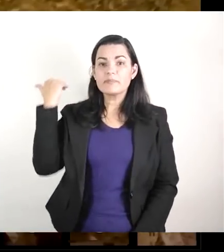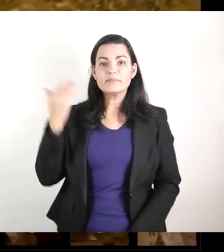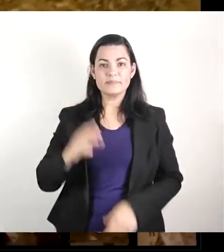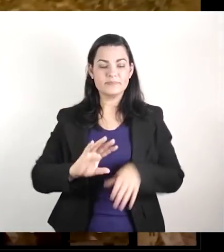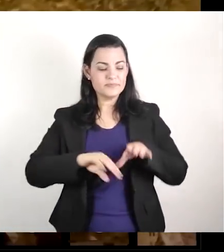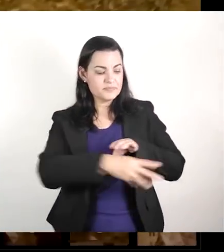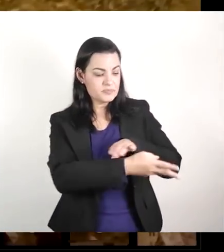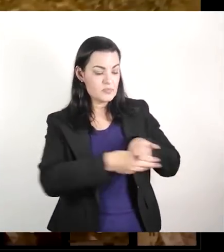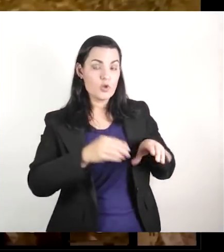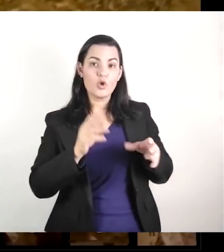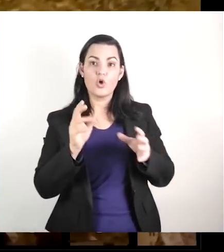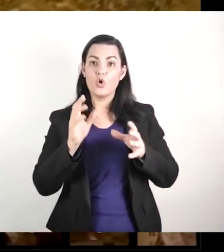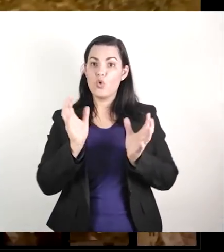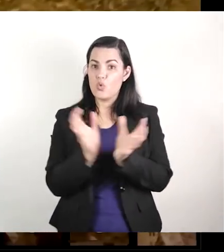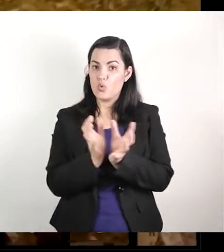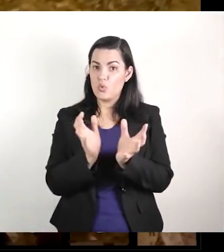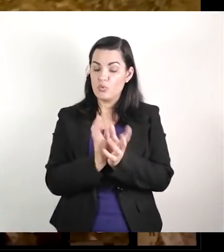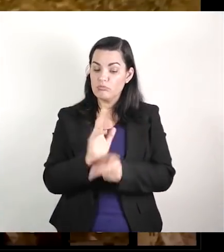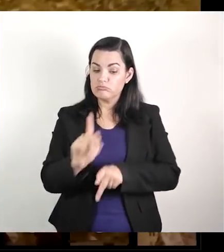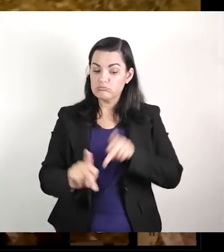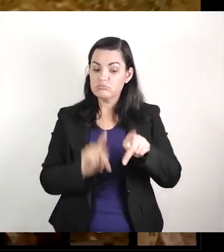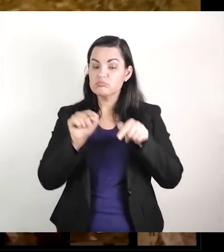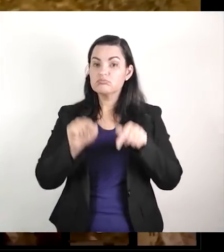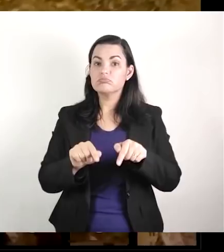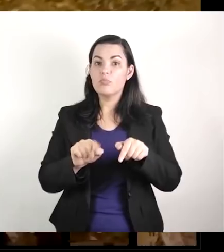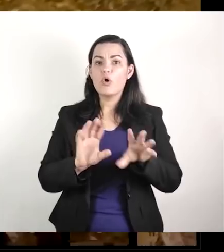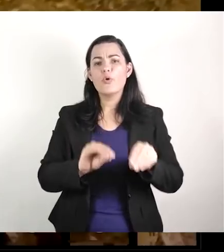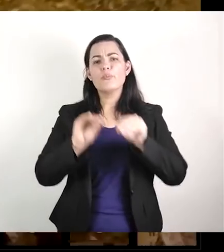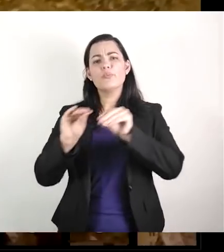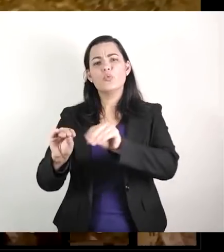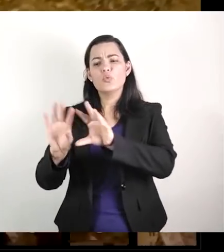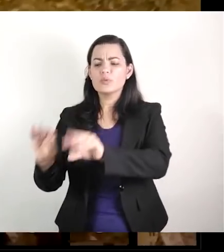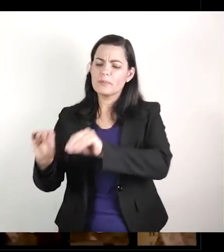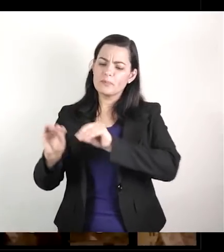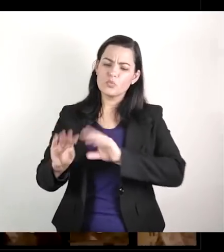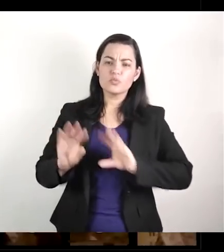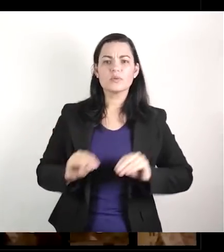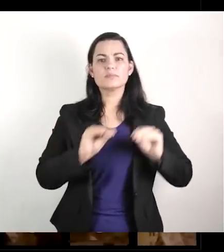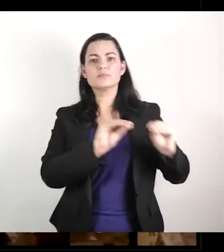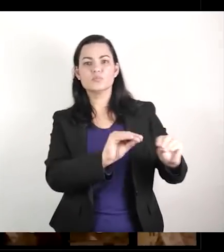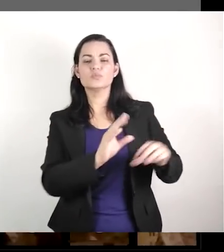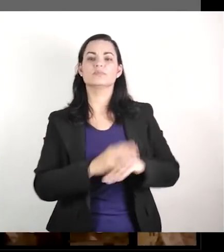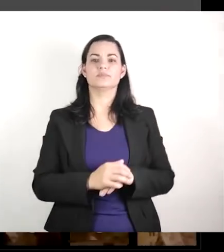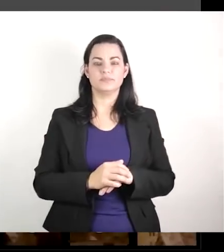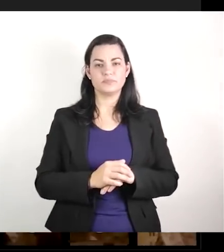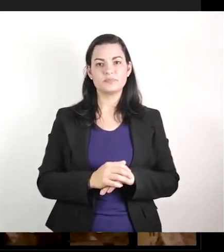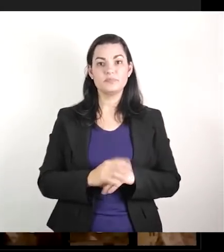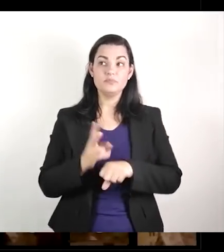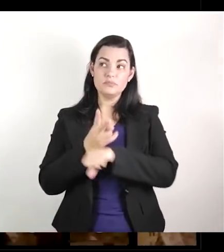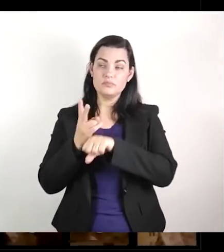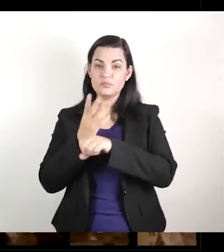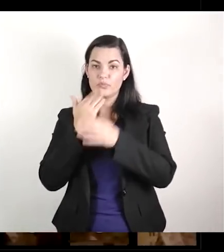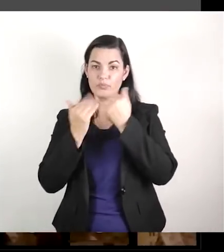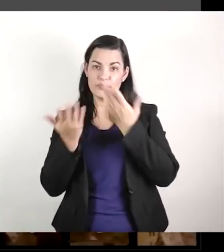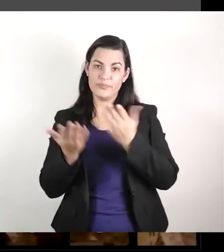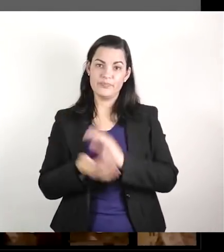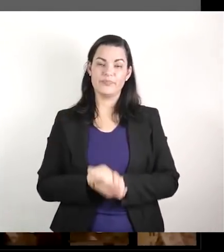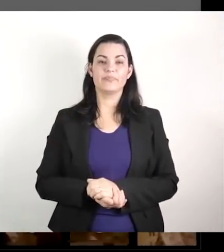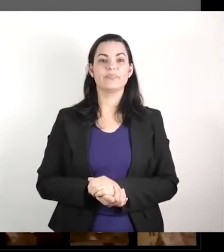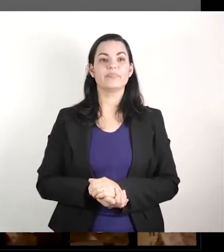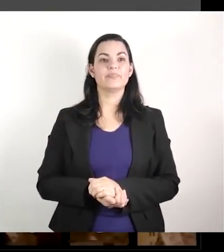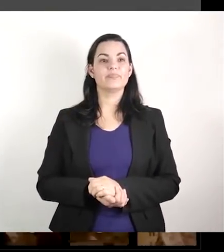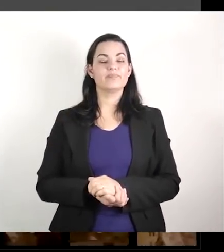das cavernas. O povo nômade, né, que eu já te contei, que viviam lá nas cavernas. Vamos ver mais uma.